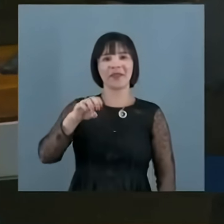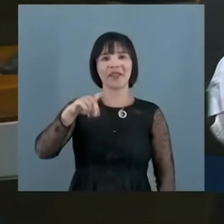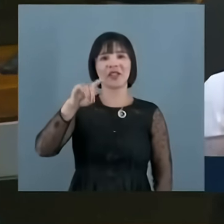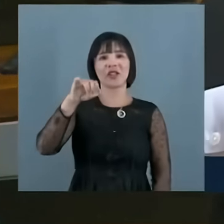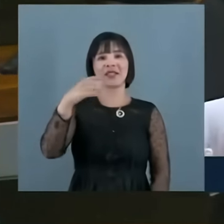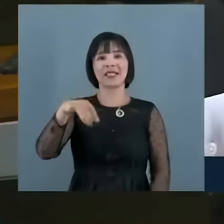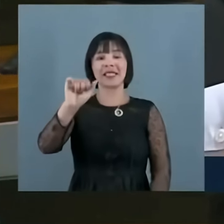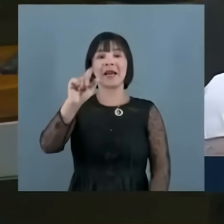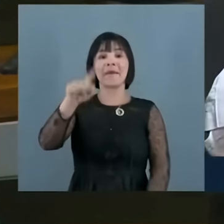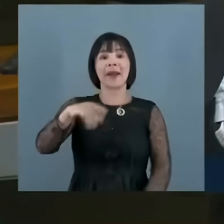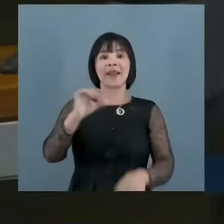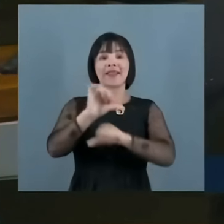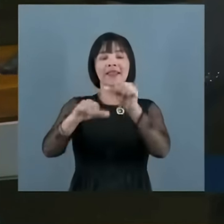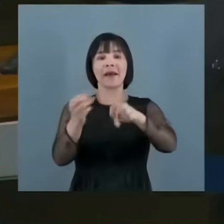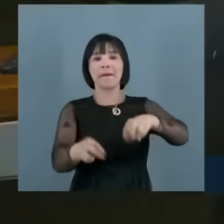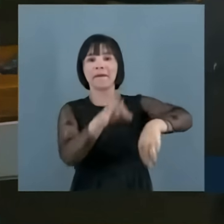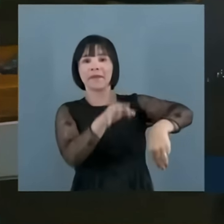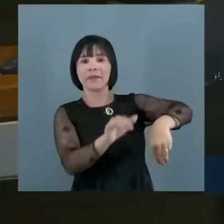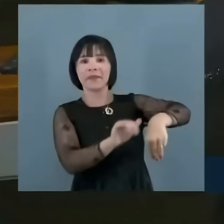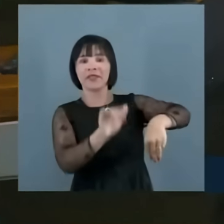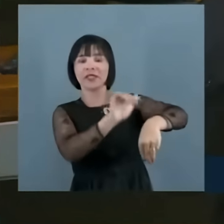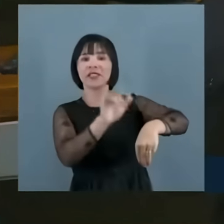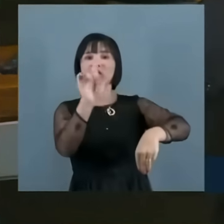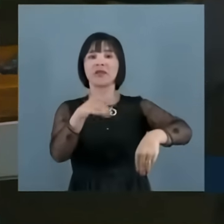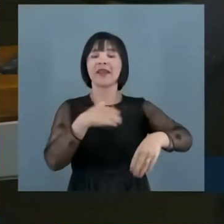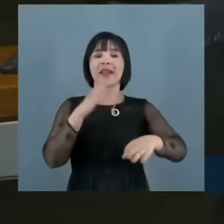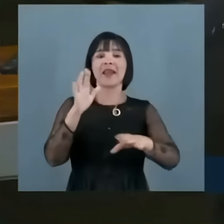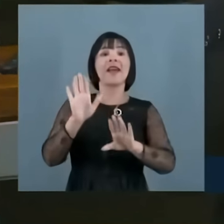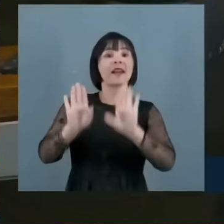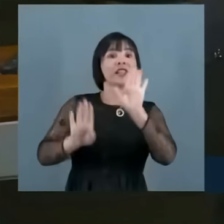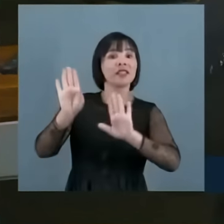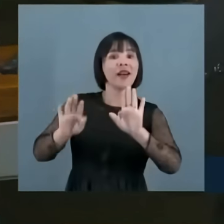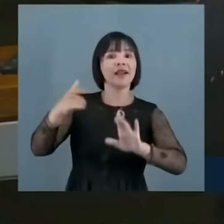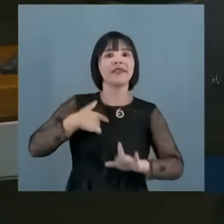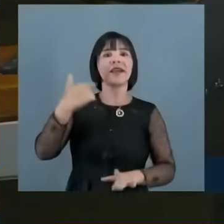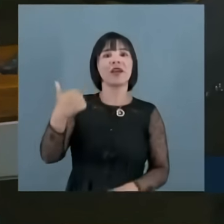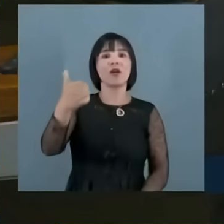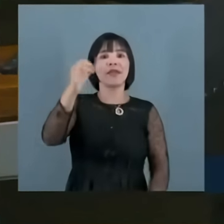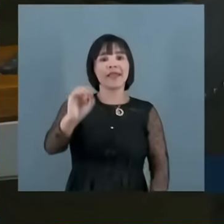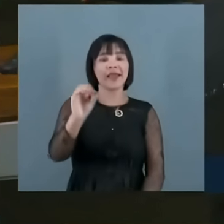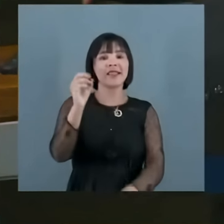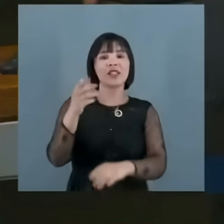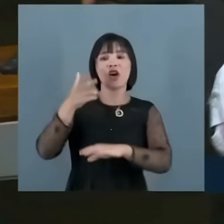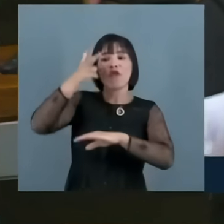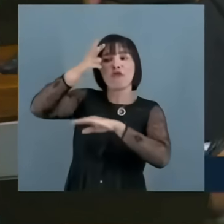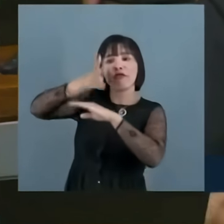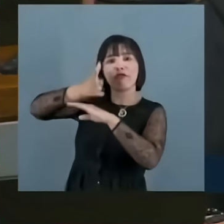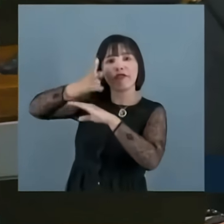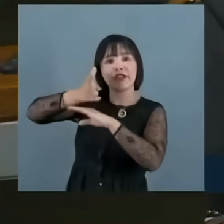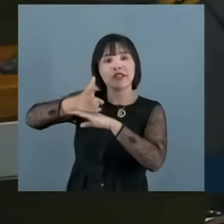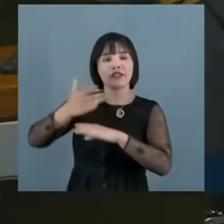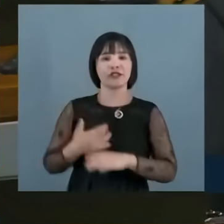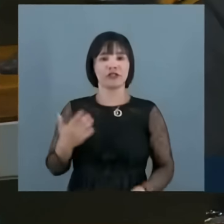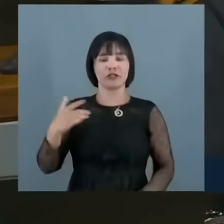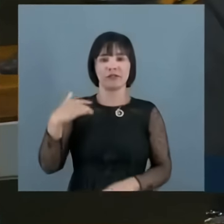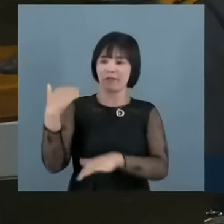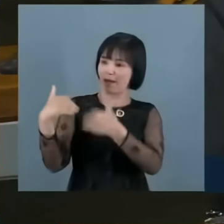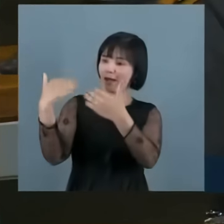virar ministro, quando era candidato, eu fazia 10 vídeos por dia batendo em Davi Alcolumbre,